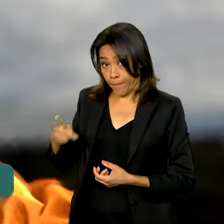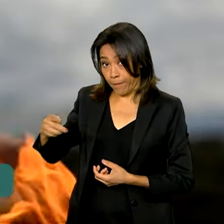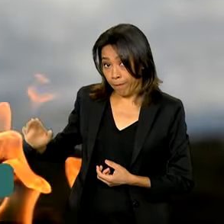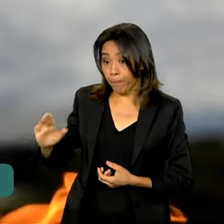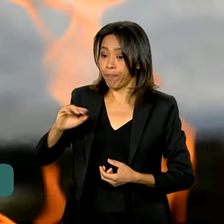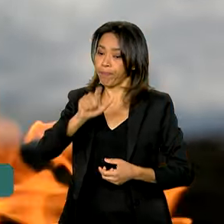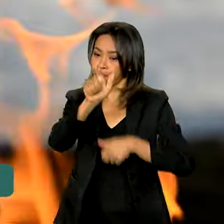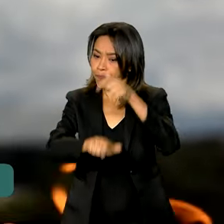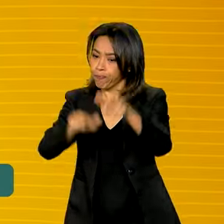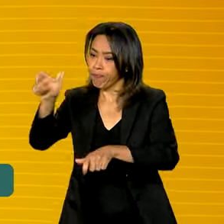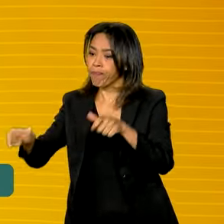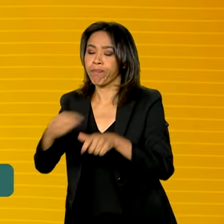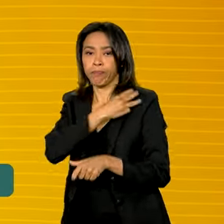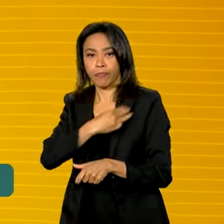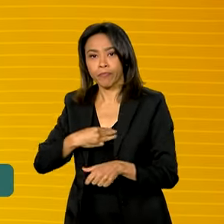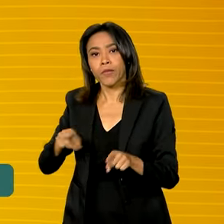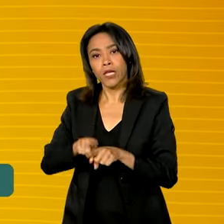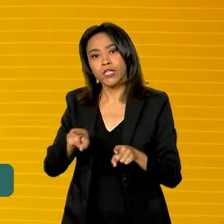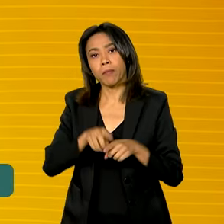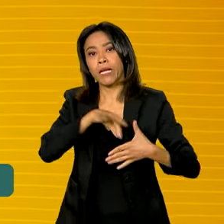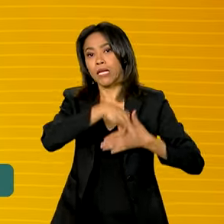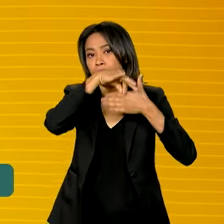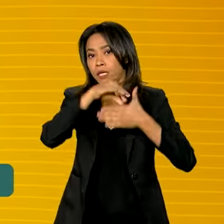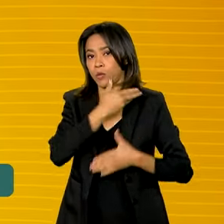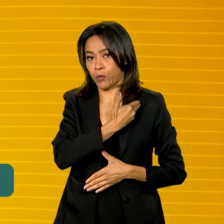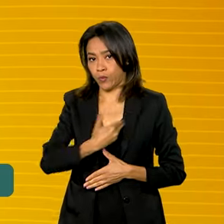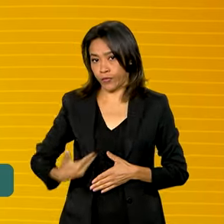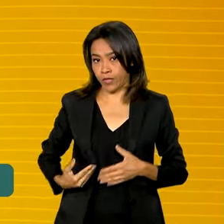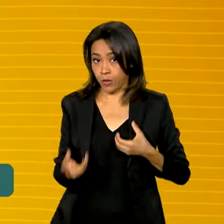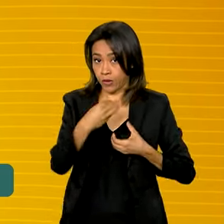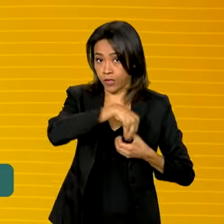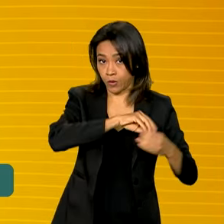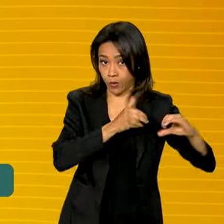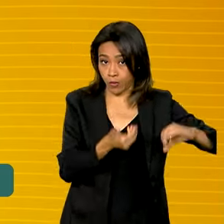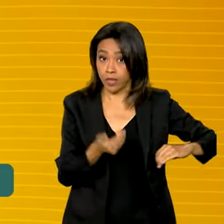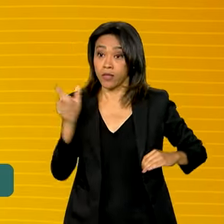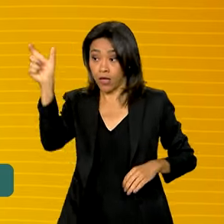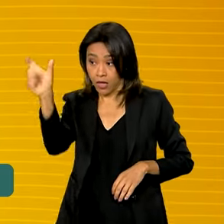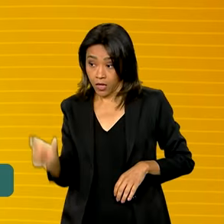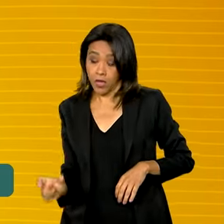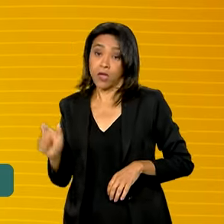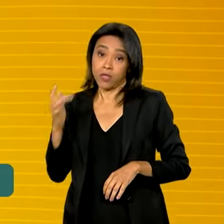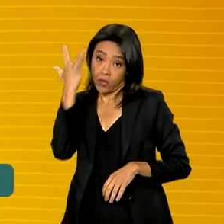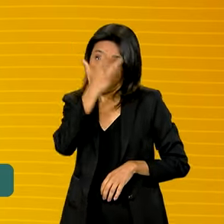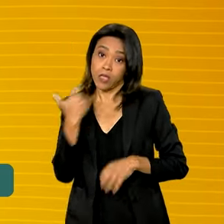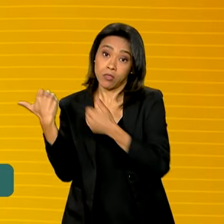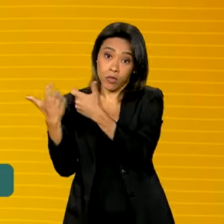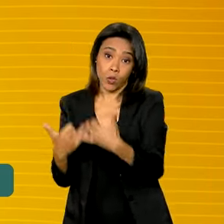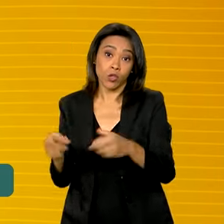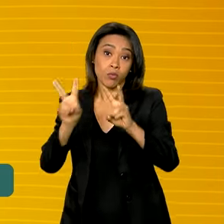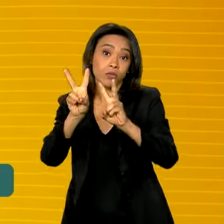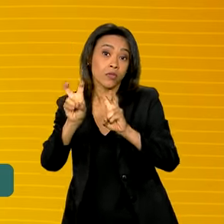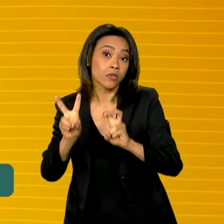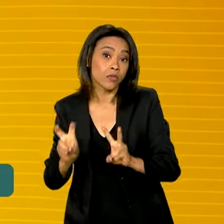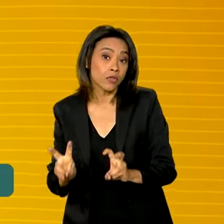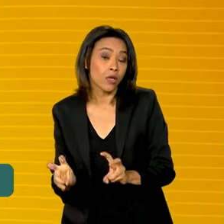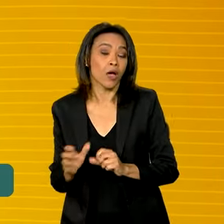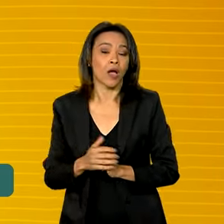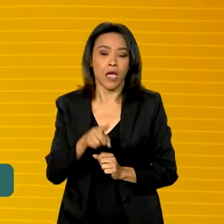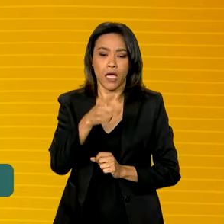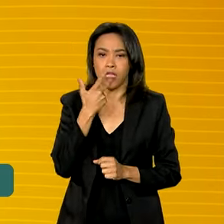governo no Congresso Nacional. Após o encontro, o ministro da Fazenda falou sobre os temas abordados. Tem muitos